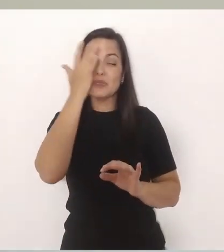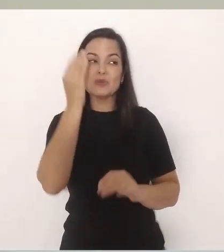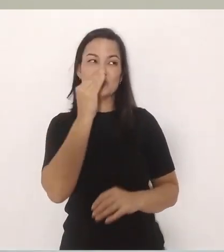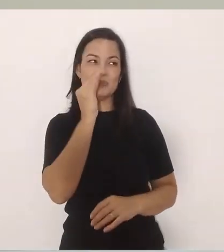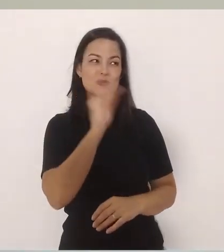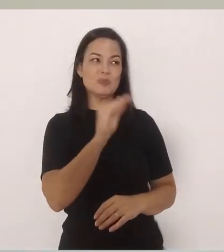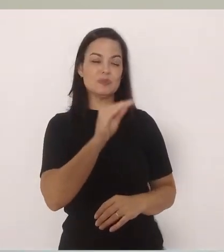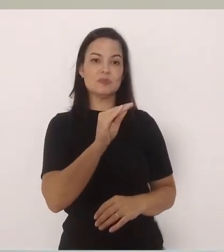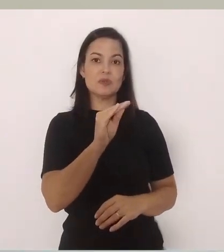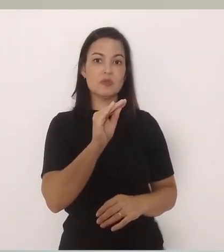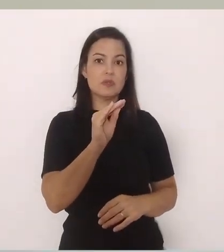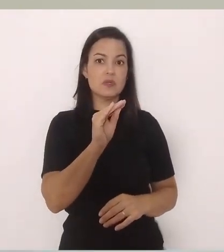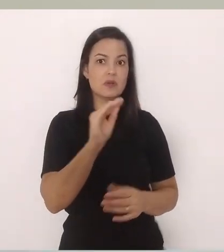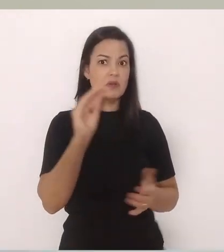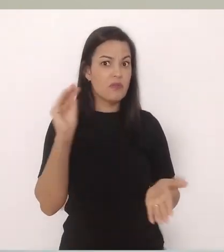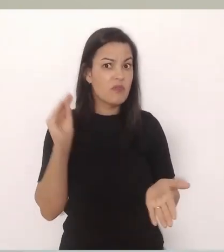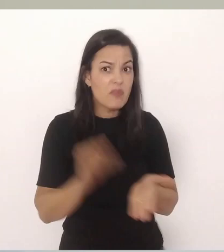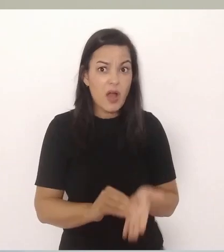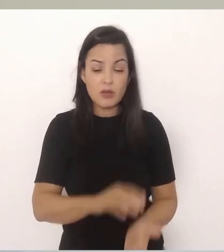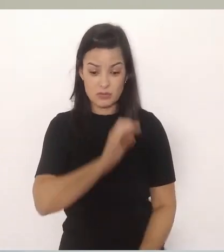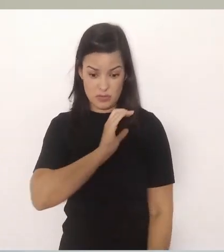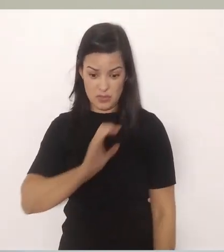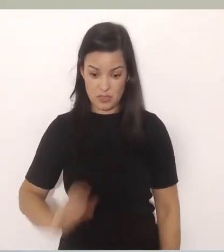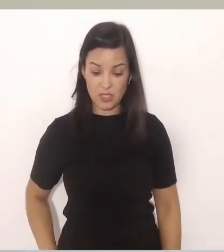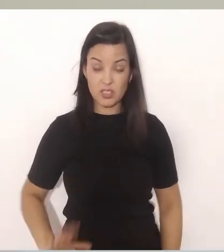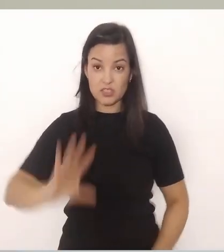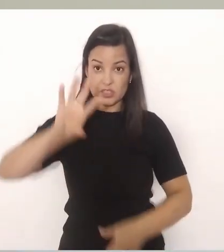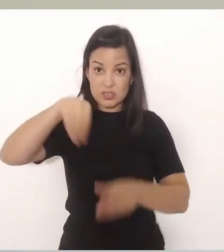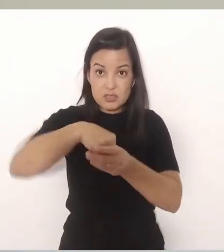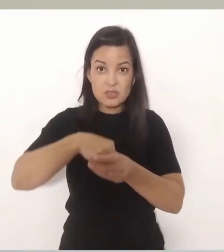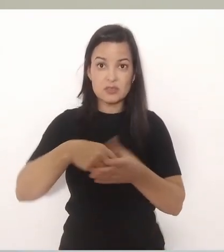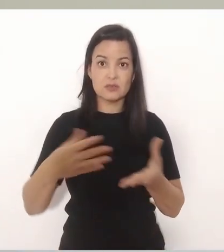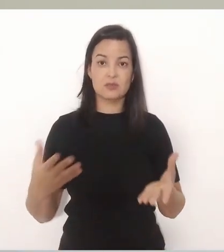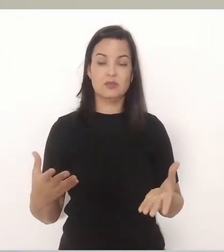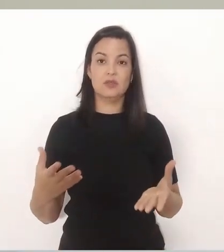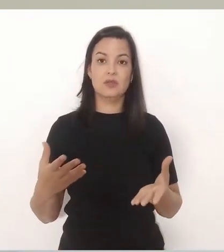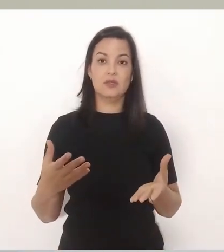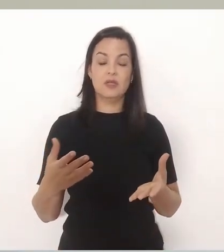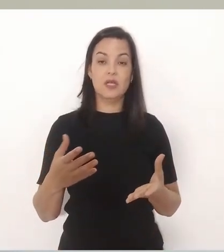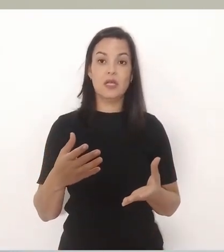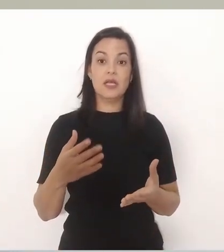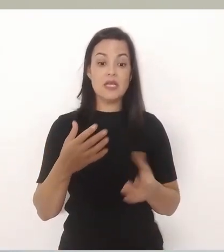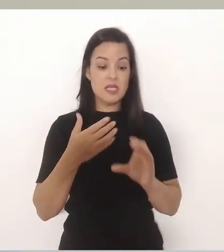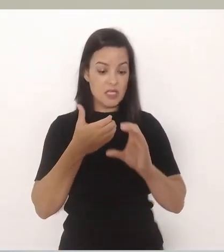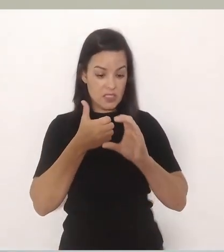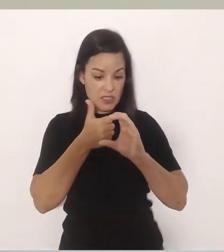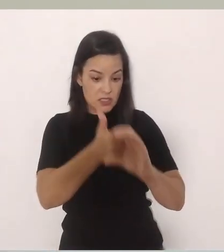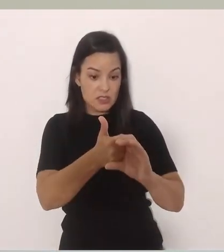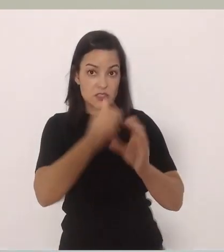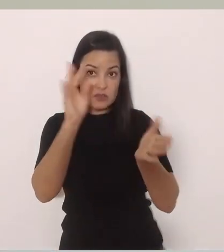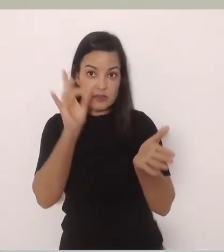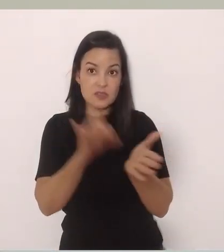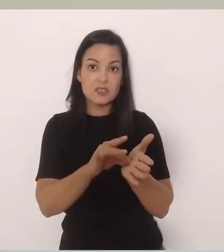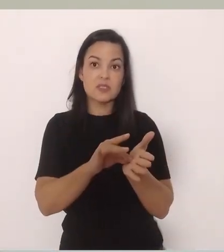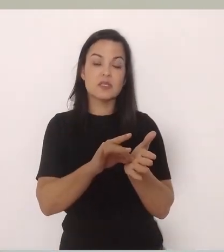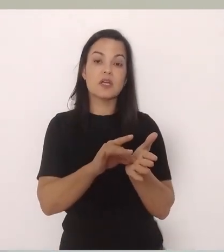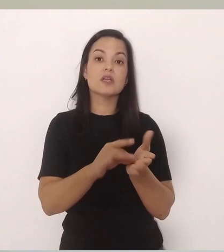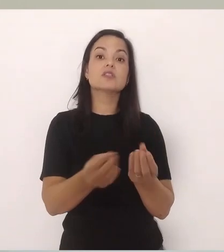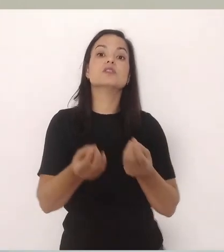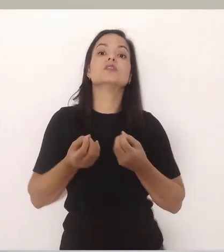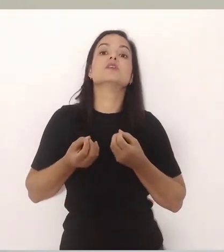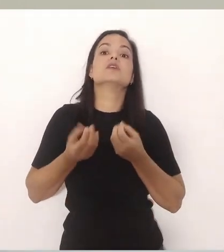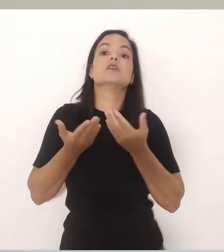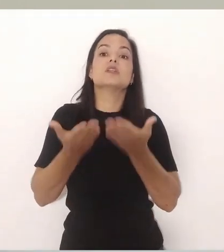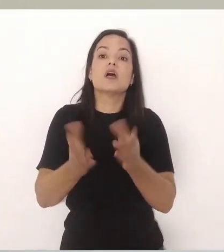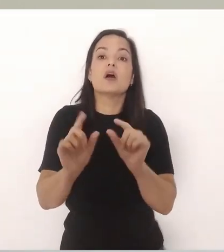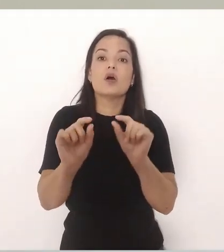é cristianismo, irmãos. O cristianismo nos traz, em primeiro lugar, essa obrigação de viver com